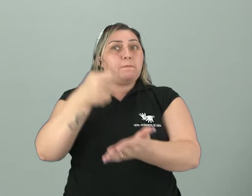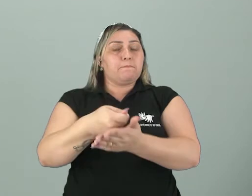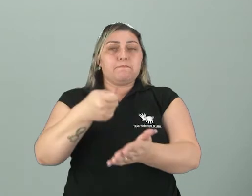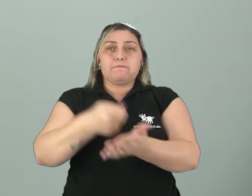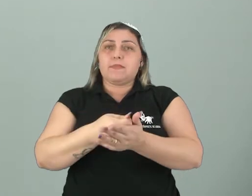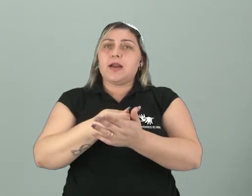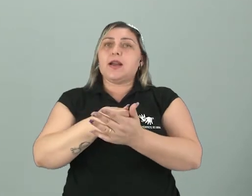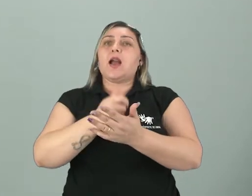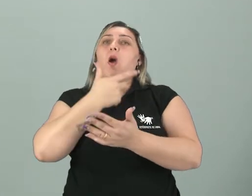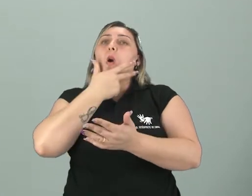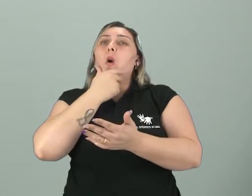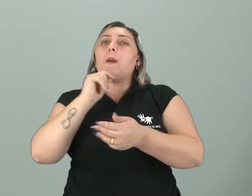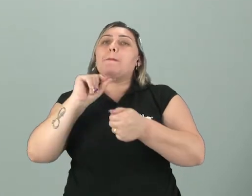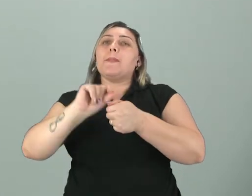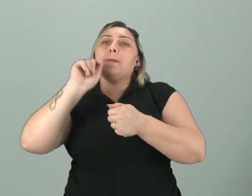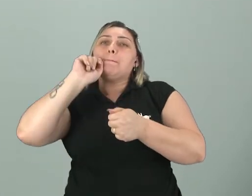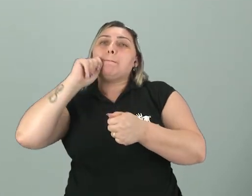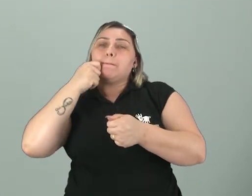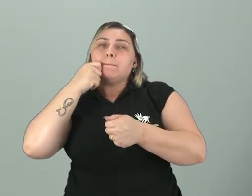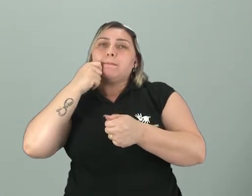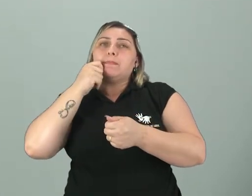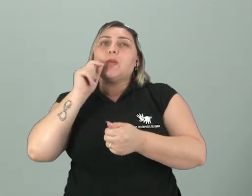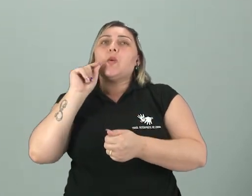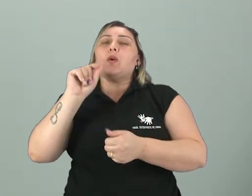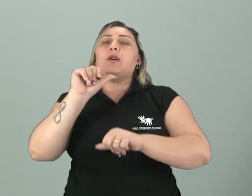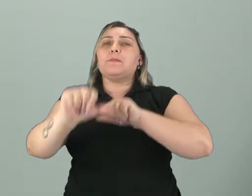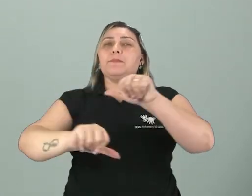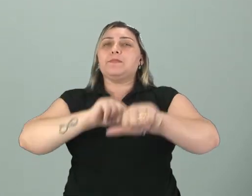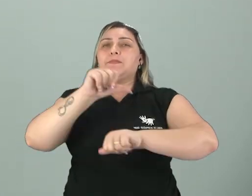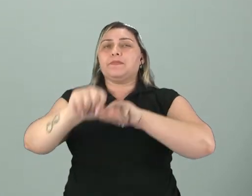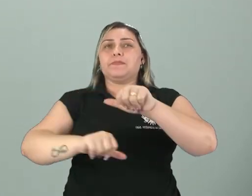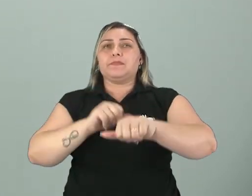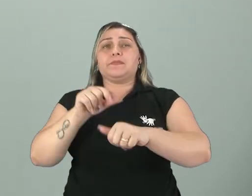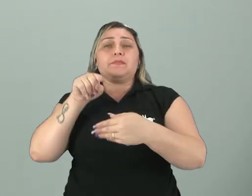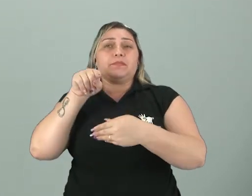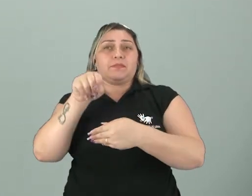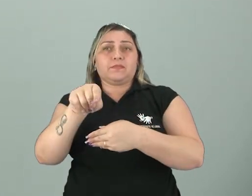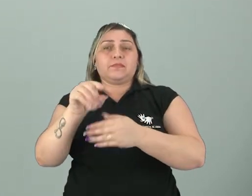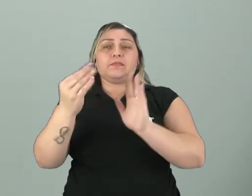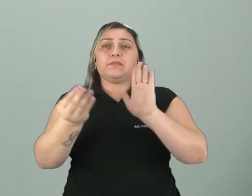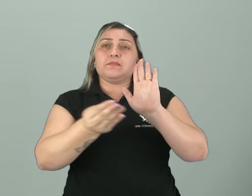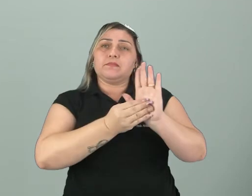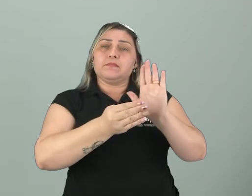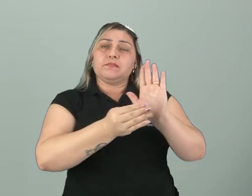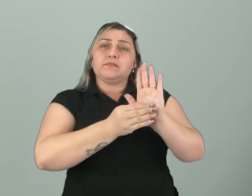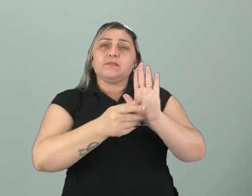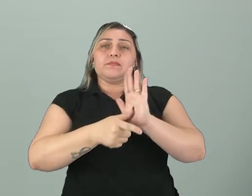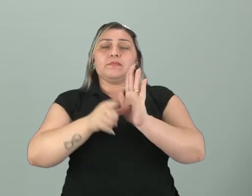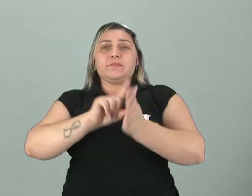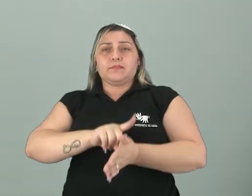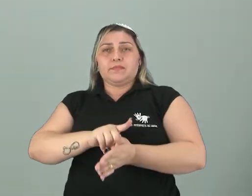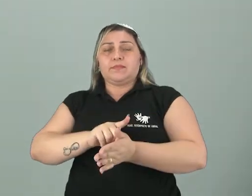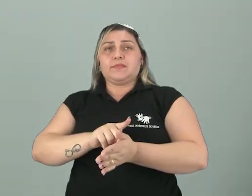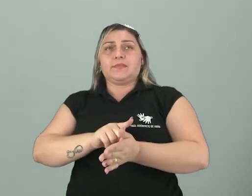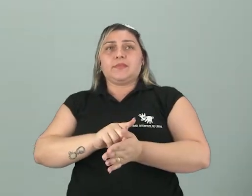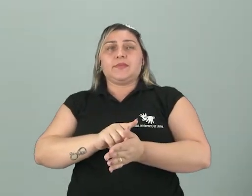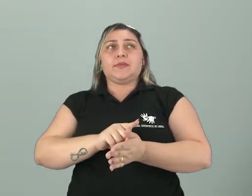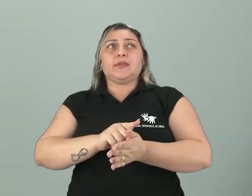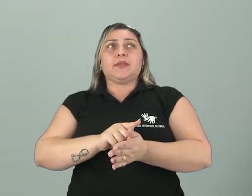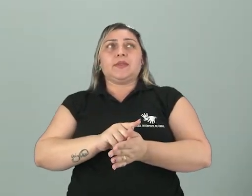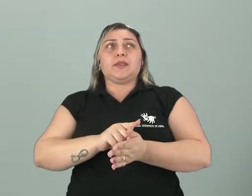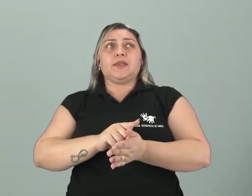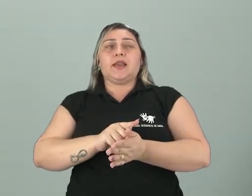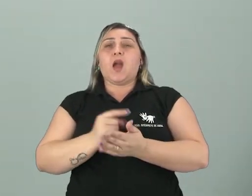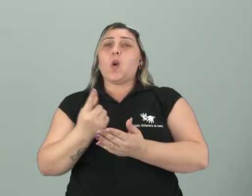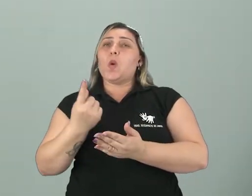aos pobres. Mas o que modifica da pontuação anterior? Que na pontuação colocada no trecho anterior, ele deixaria a herança para a